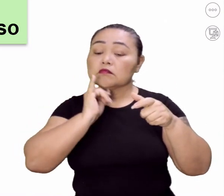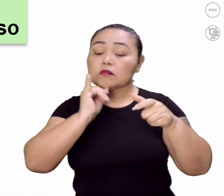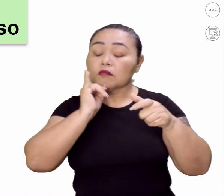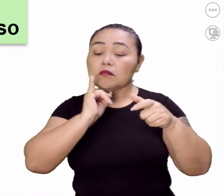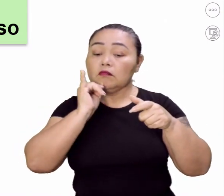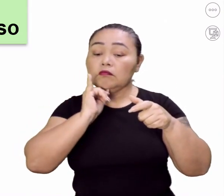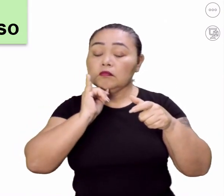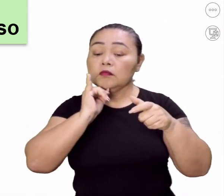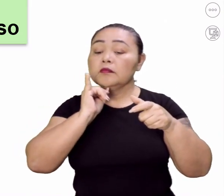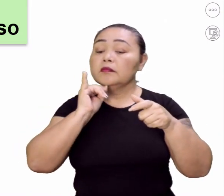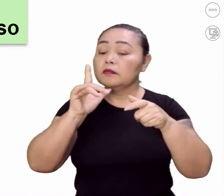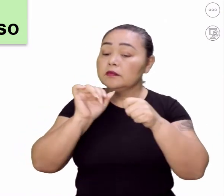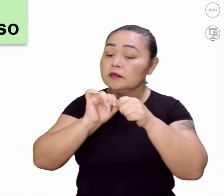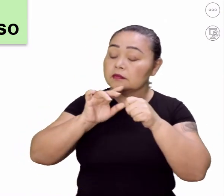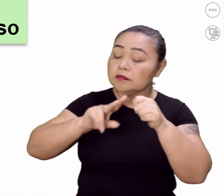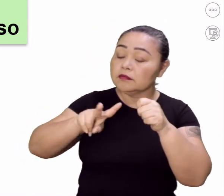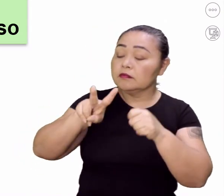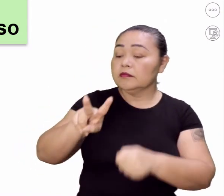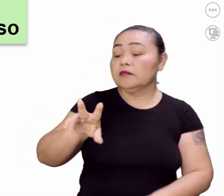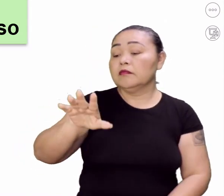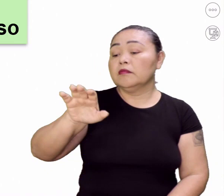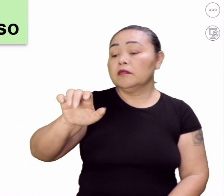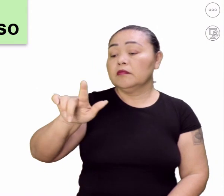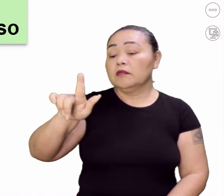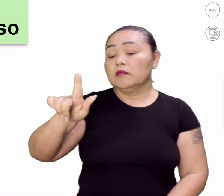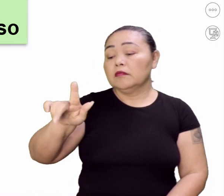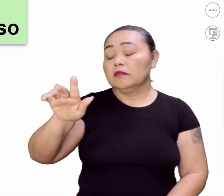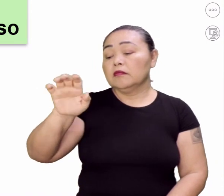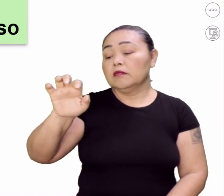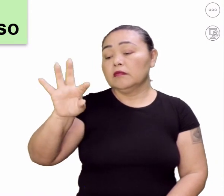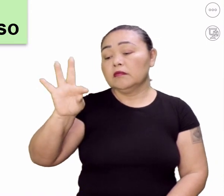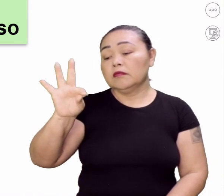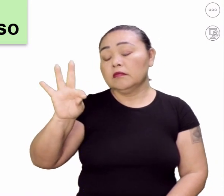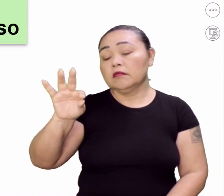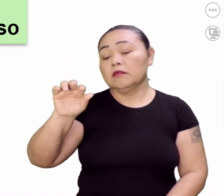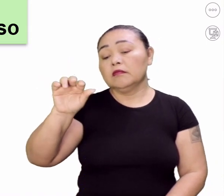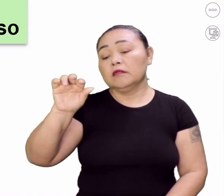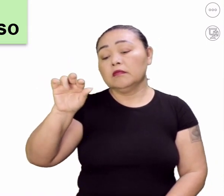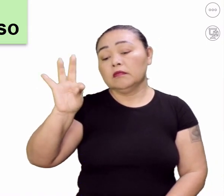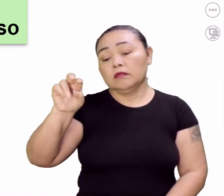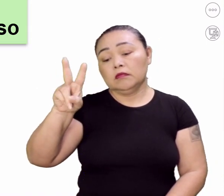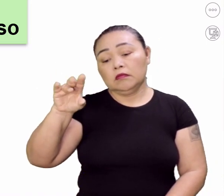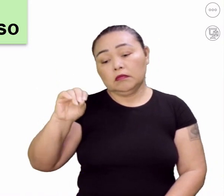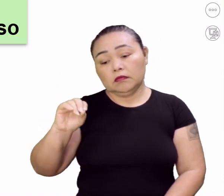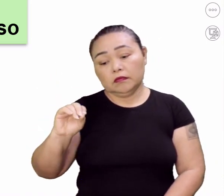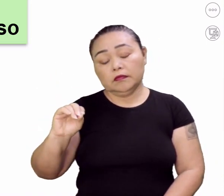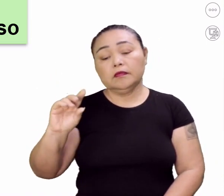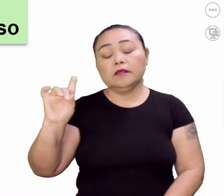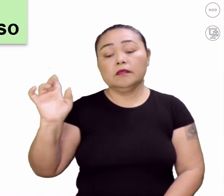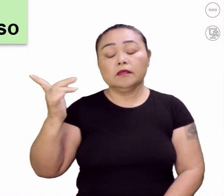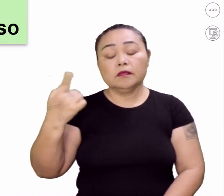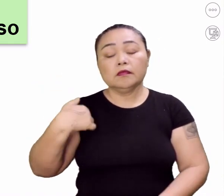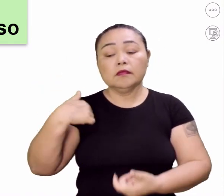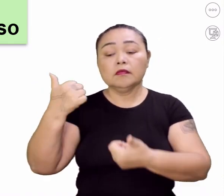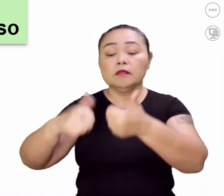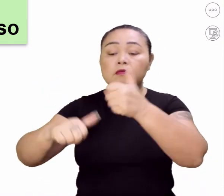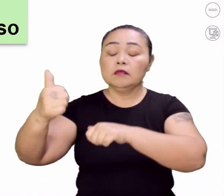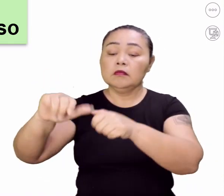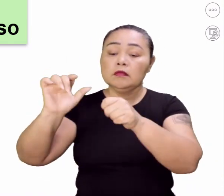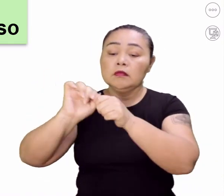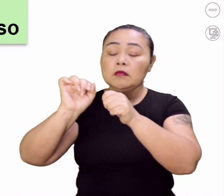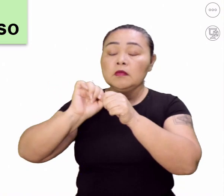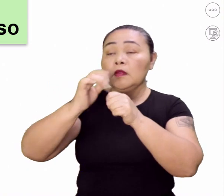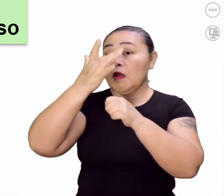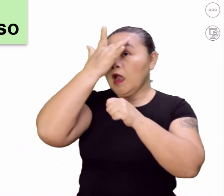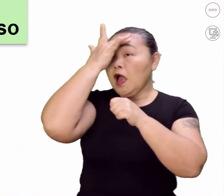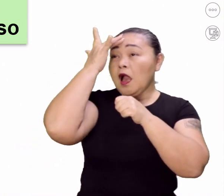crescimento vegetativo e também a questão ali além do crescimento vegetativo, eu tenho que analisar o saldo